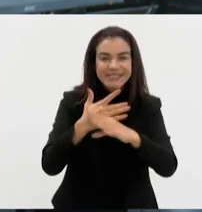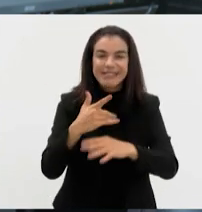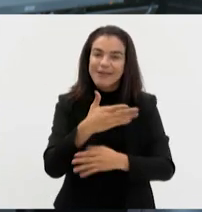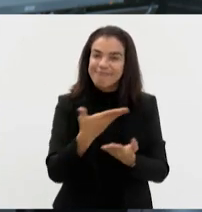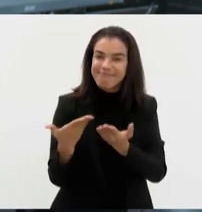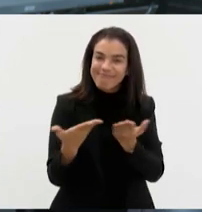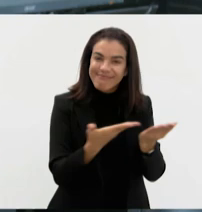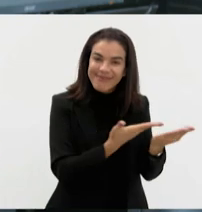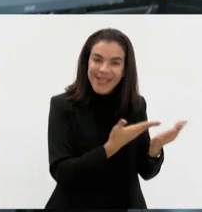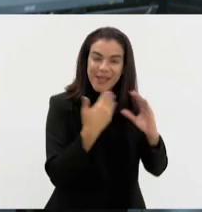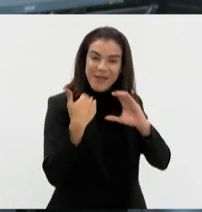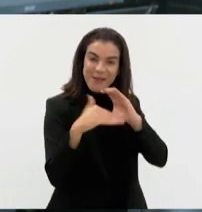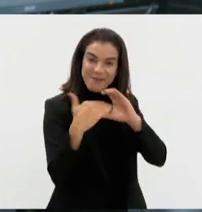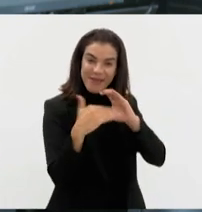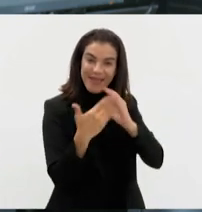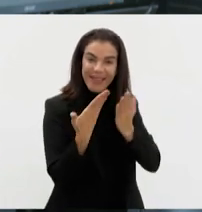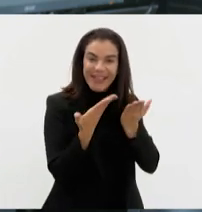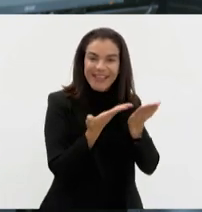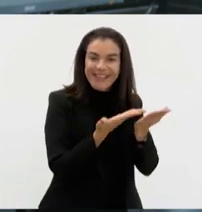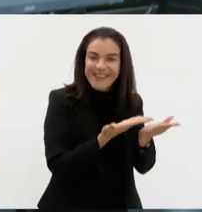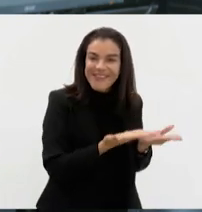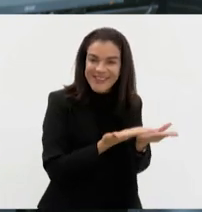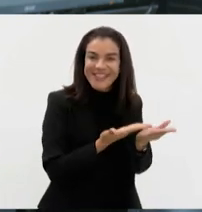nosso e-mail